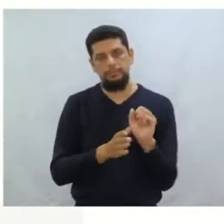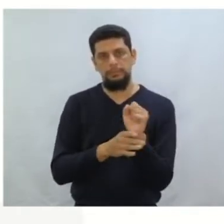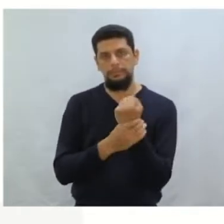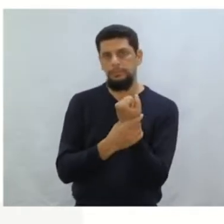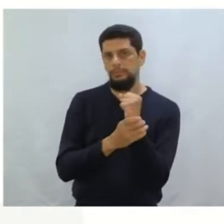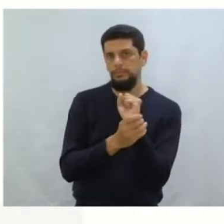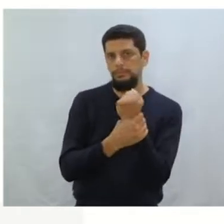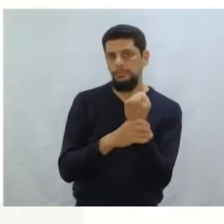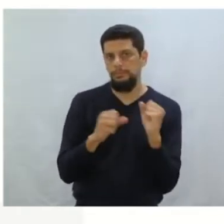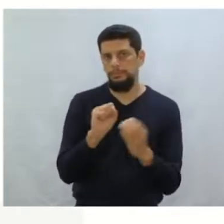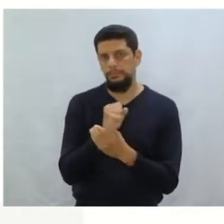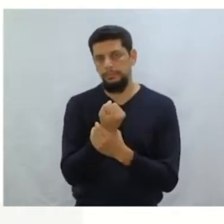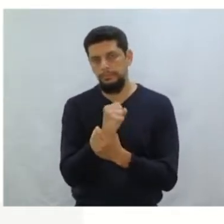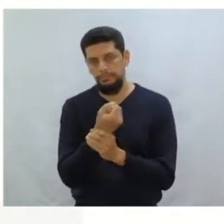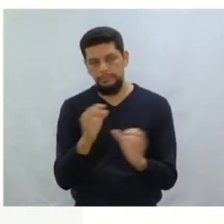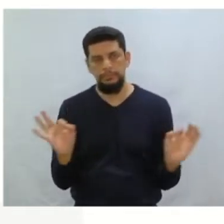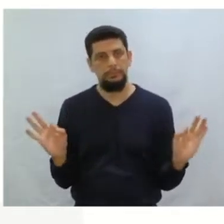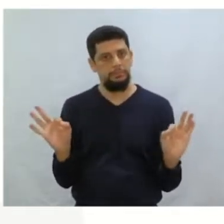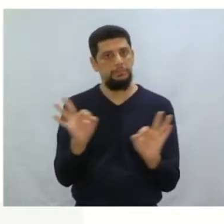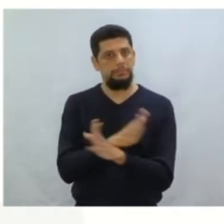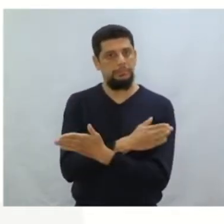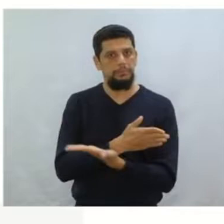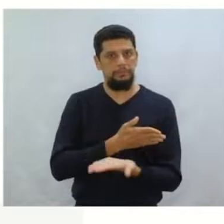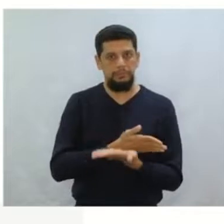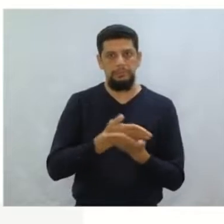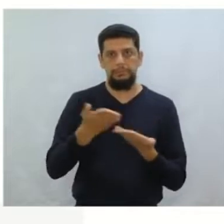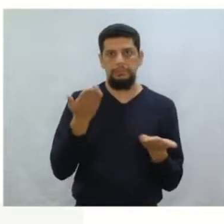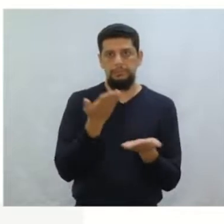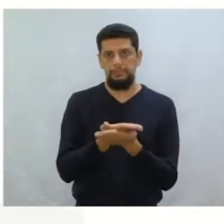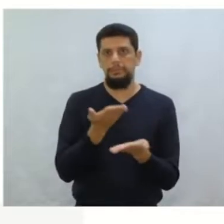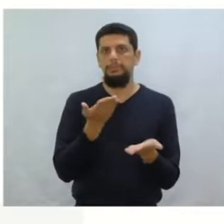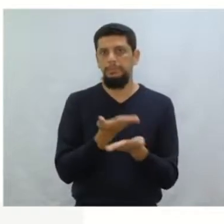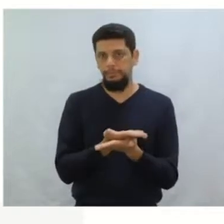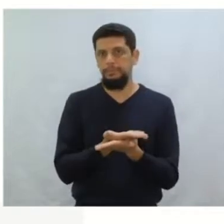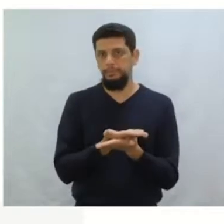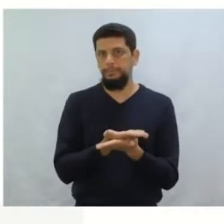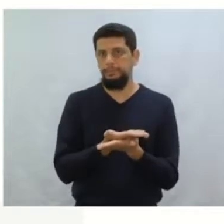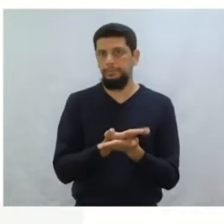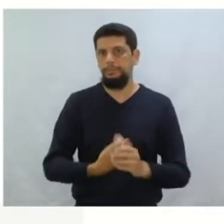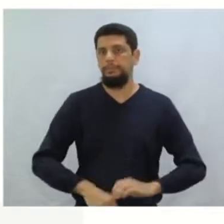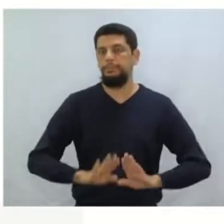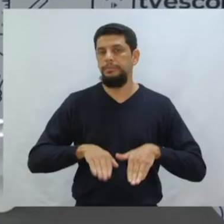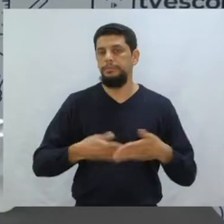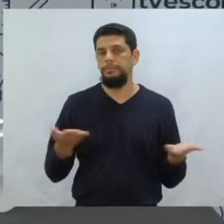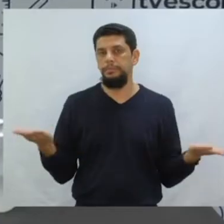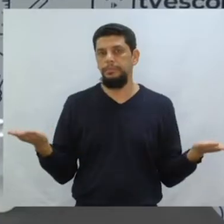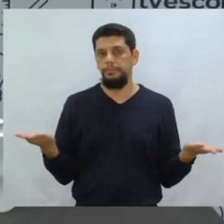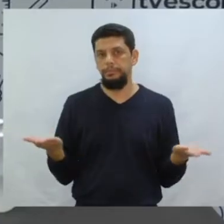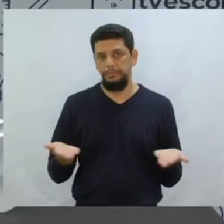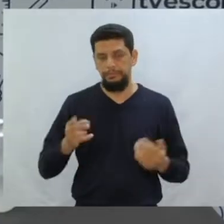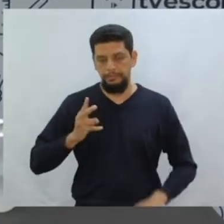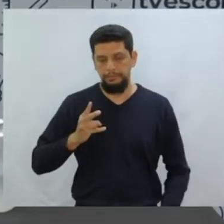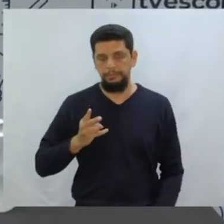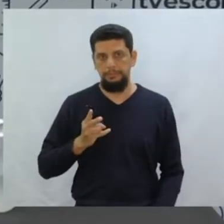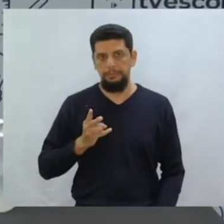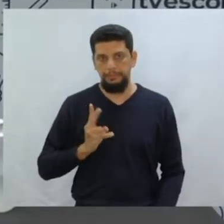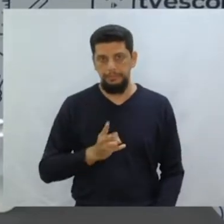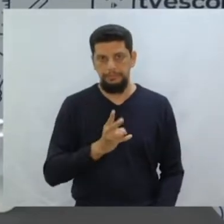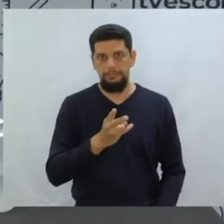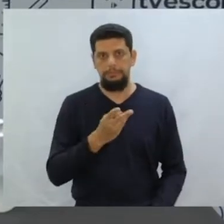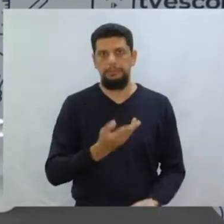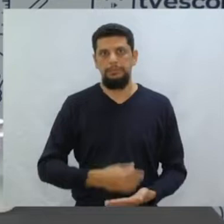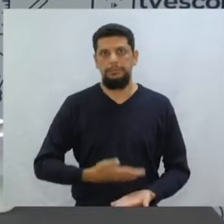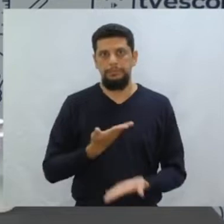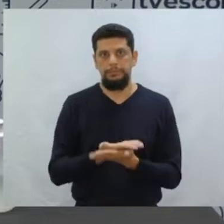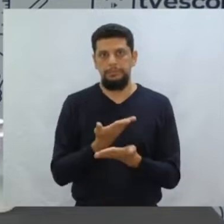Muito bem, agora está enxaguando e também está pronto para iniciar a aula. Então, vamos separar os